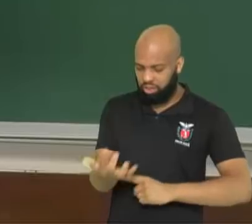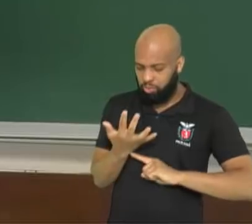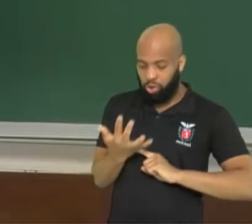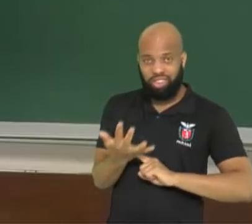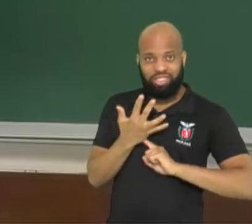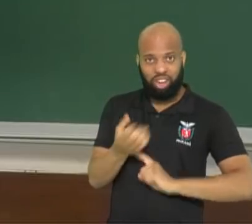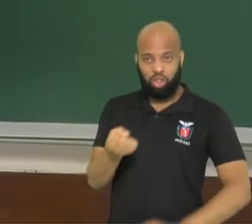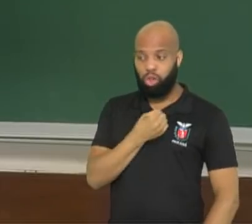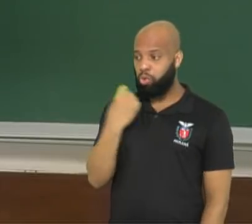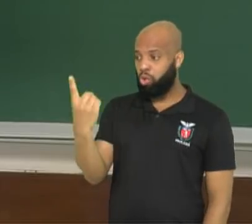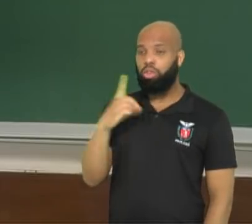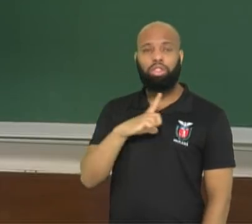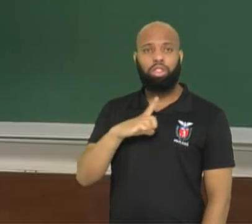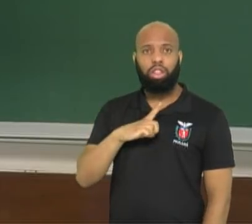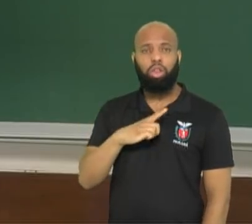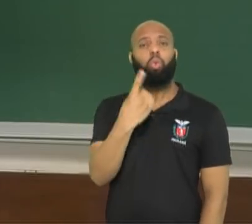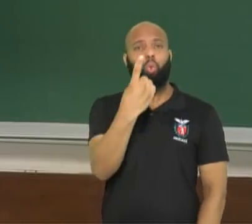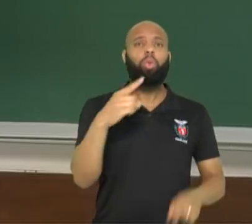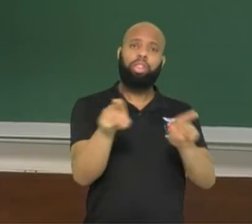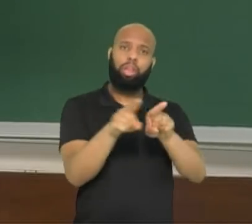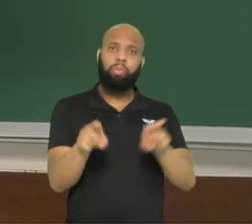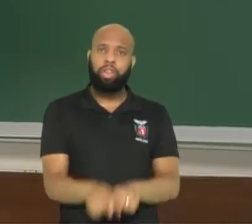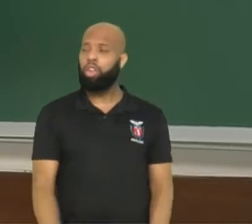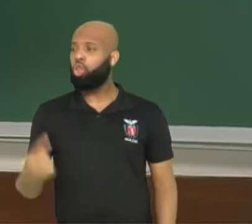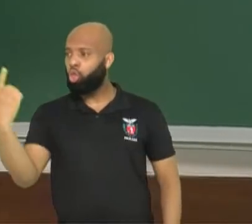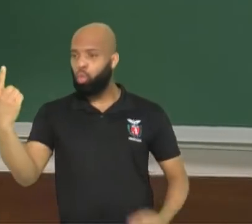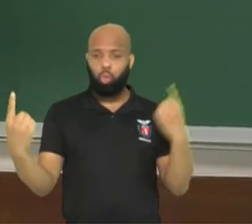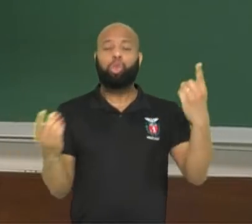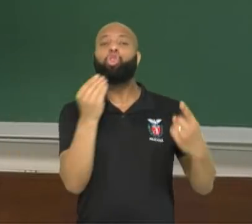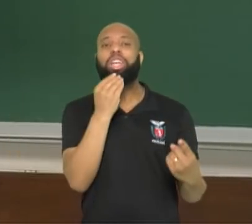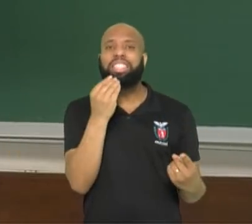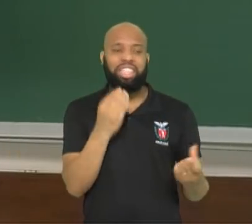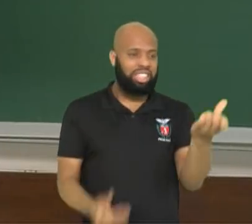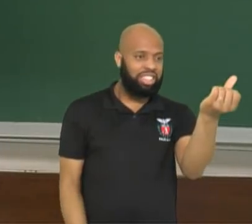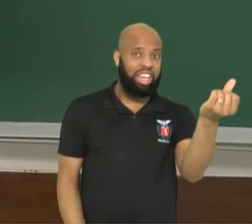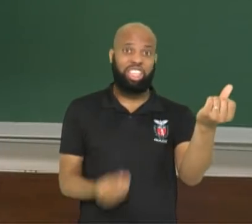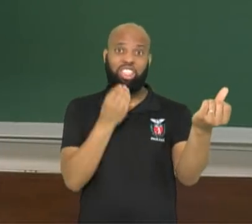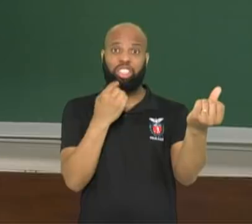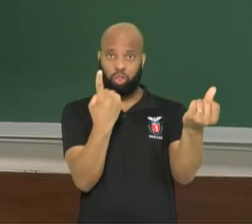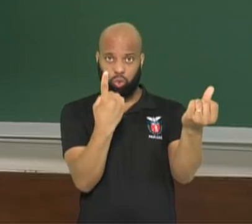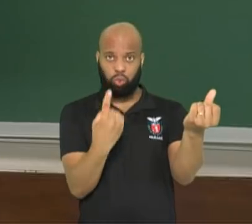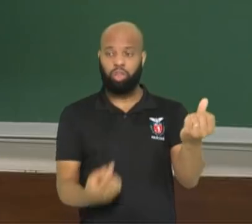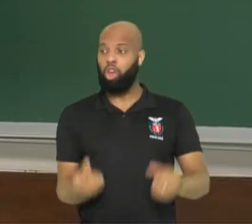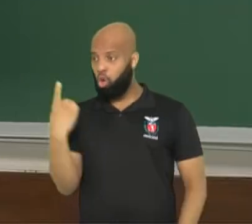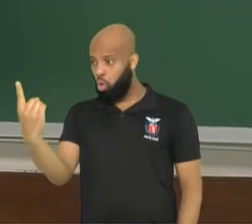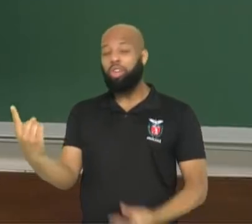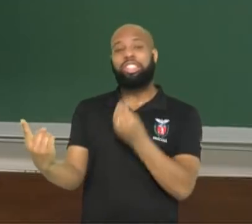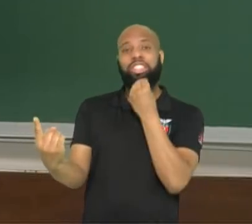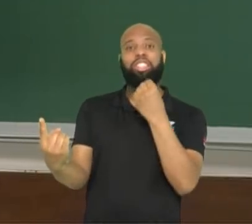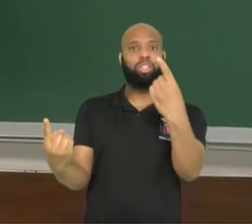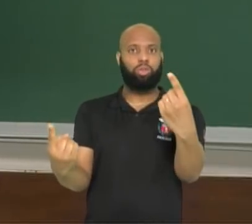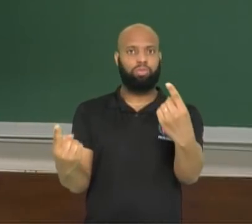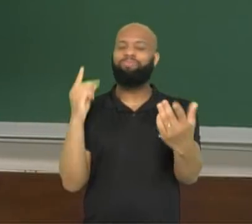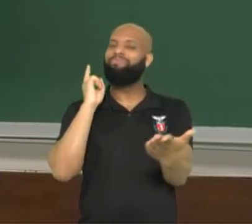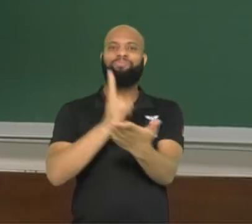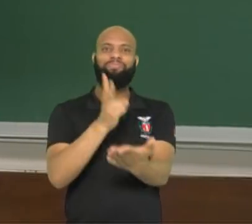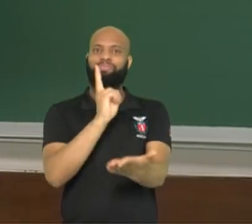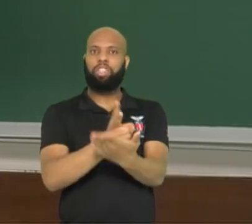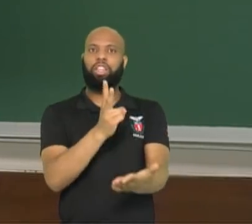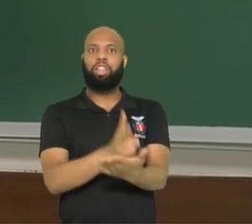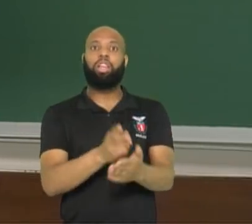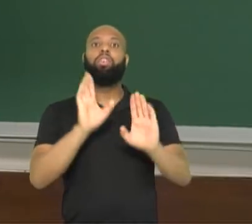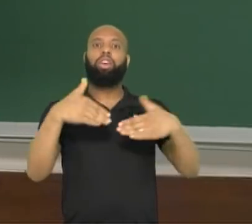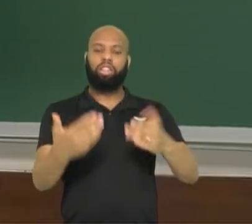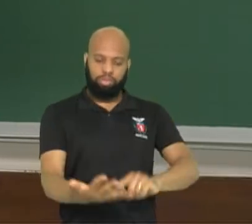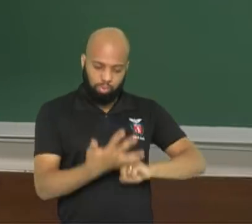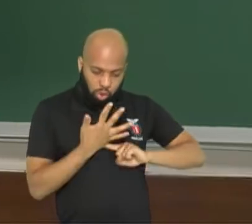número 1 nós temos? 1 também. Vocês perceberam que a possibilidade é a mesma? As chances de